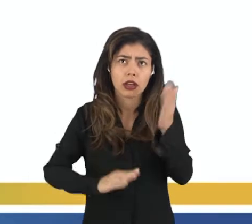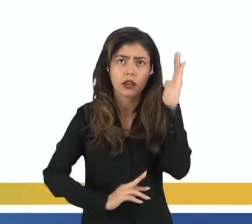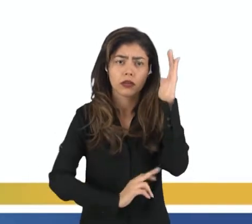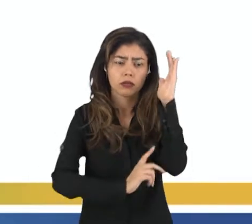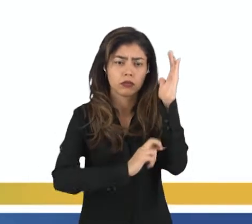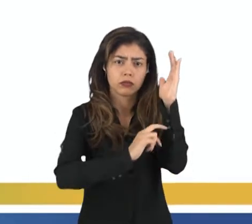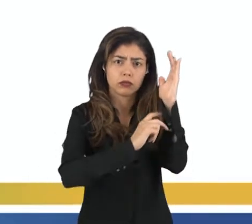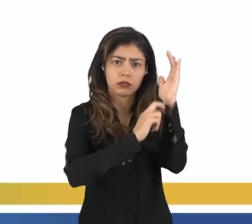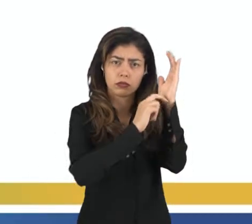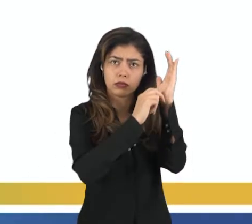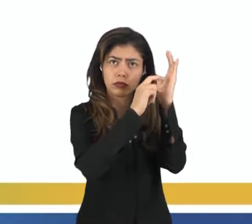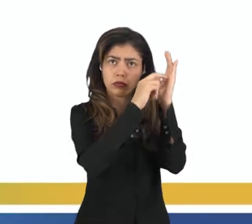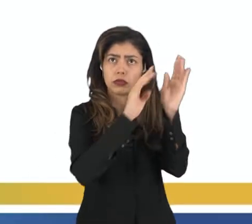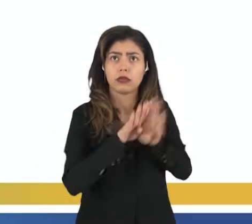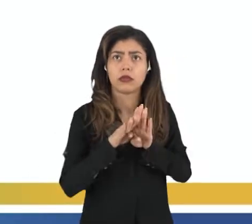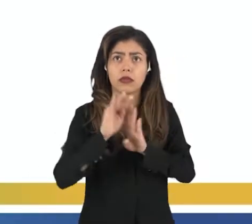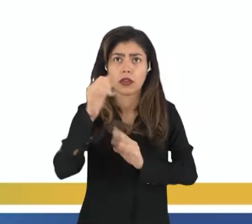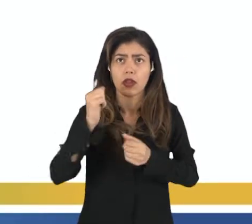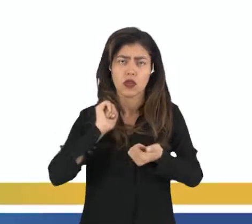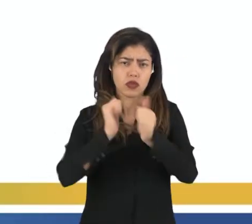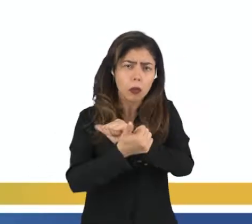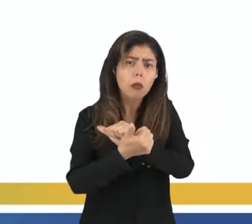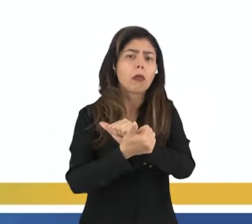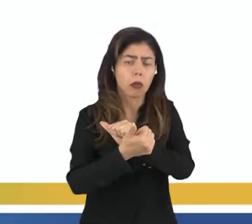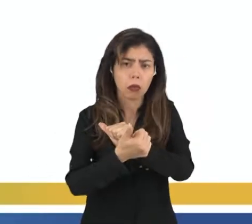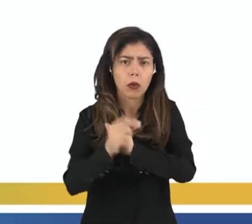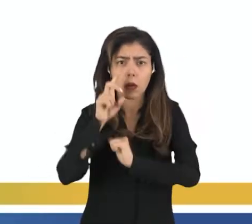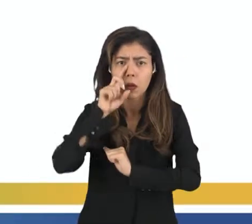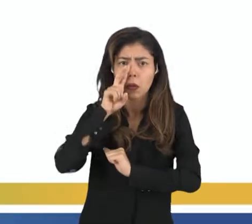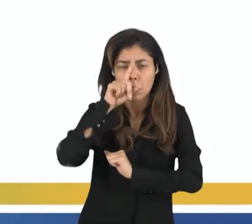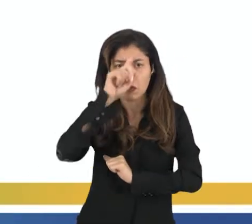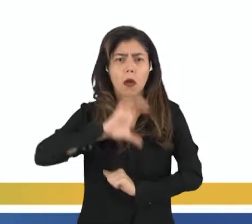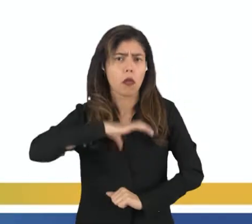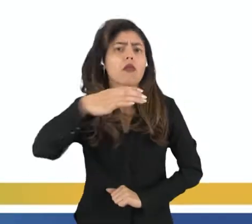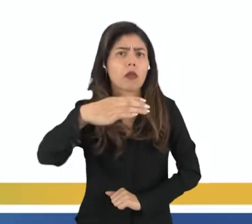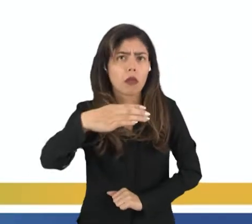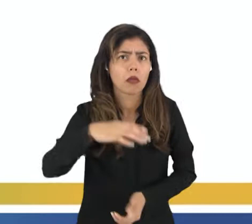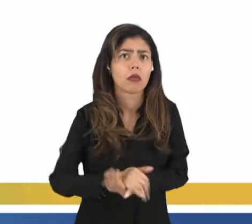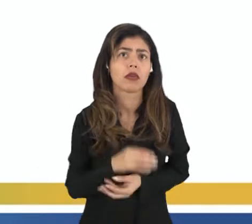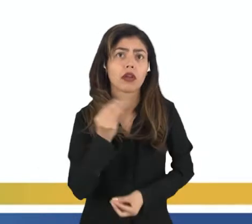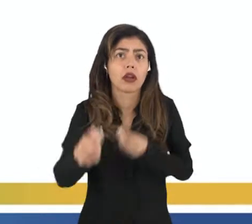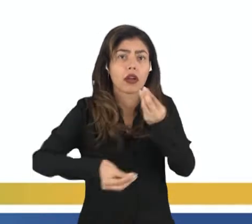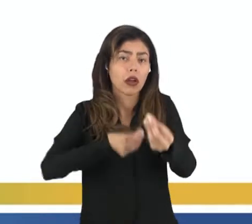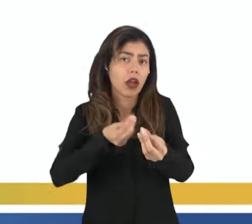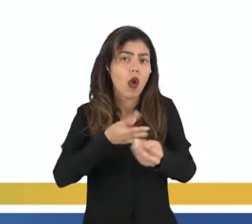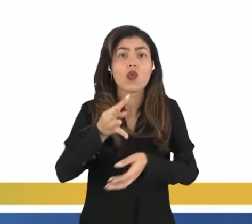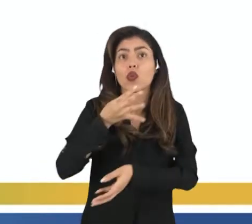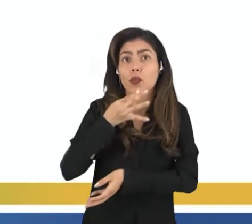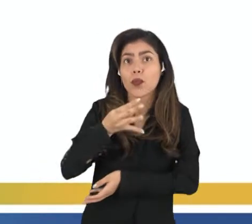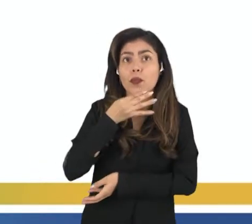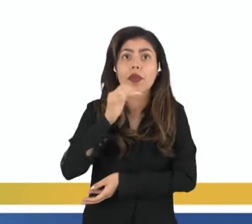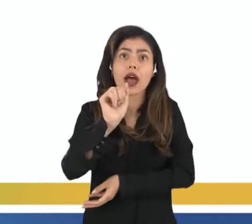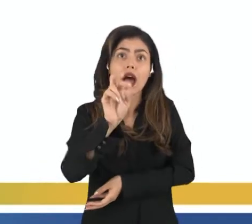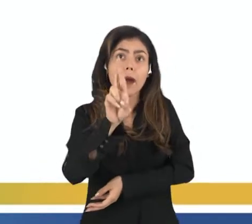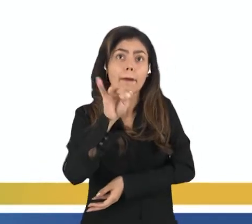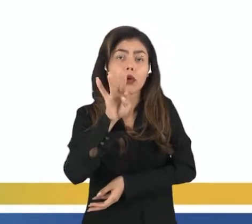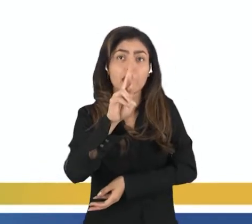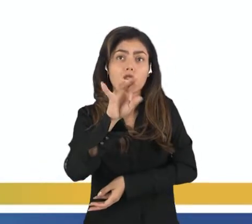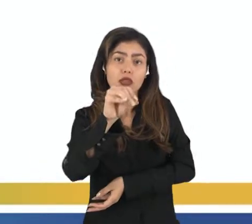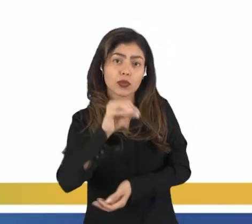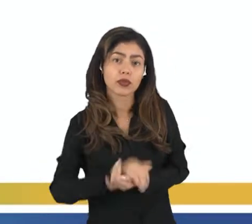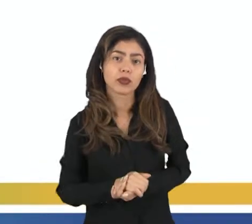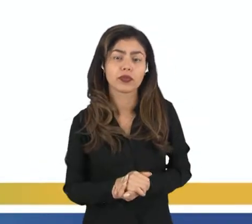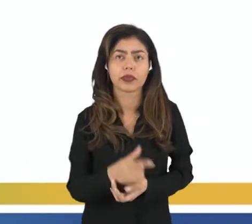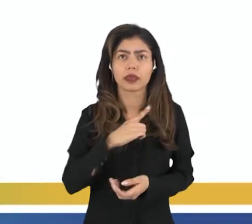alpinistas virou um esporte de aventura. Também conhecido como arborismo em algumas regiões, o